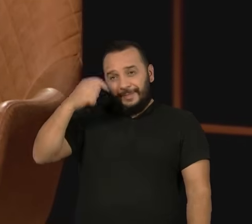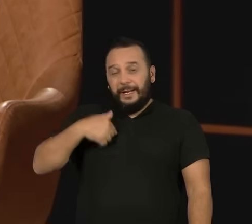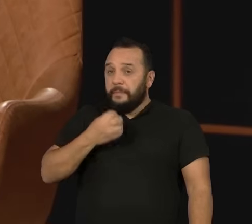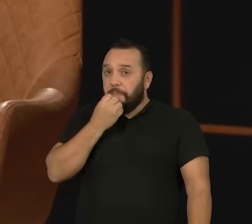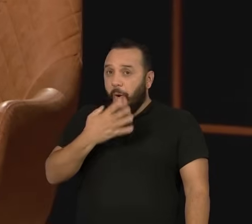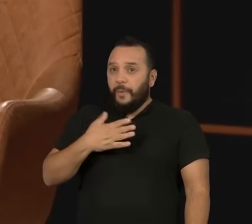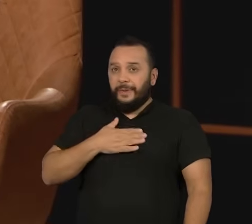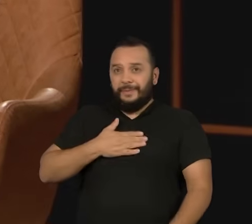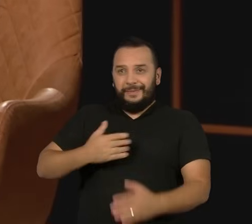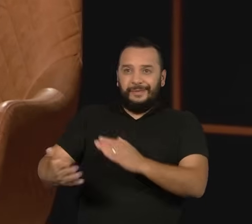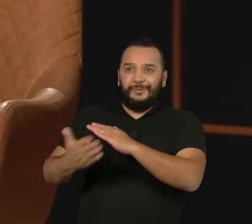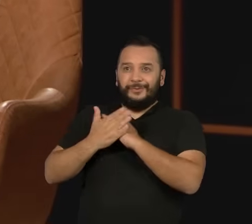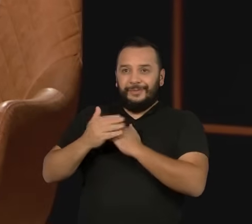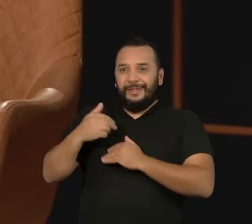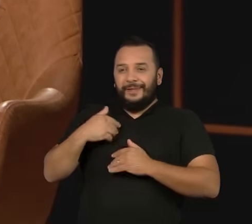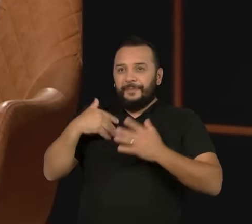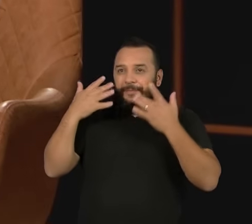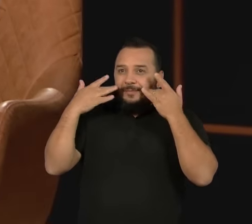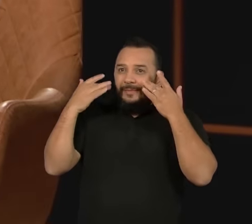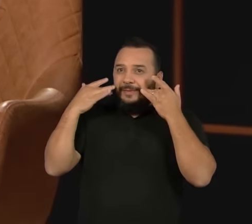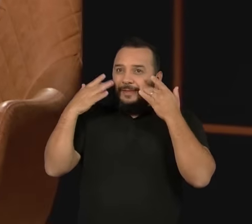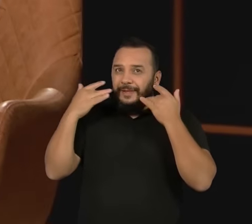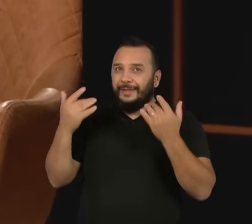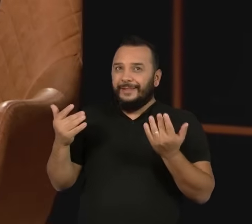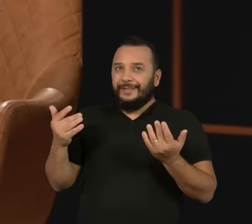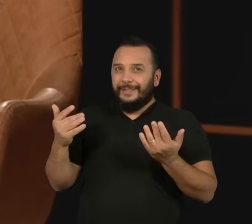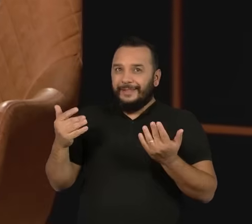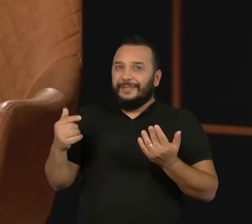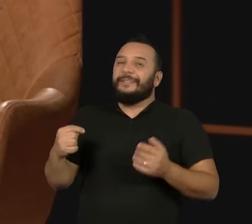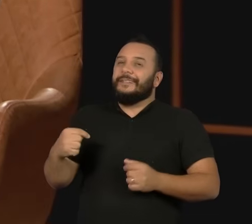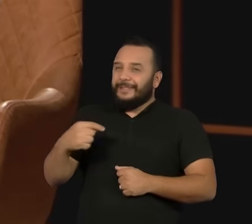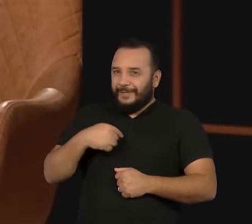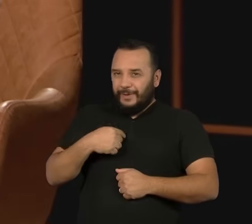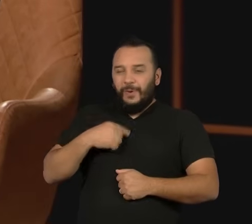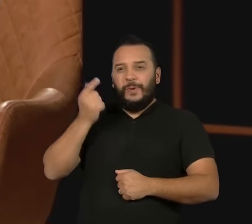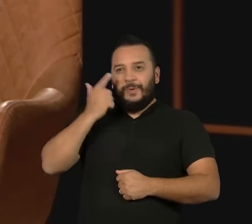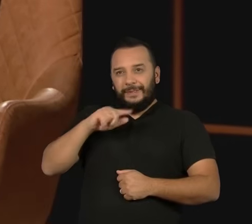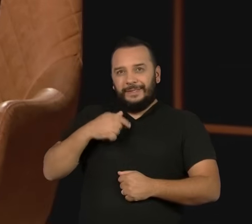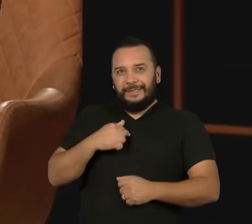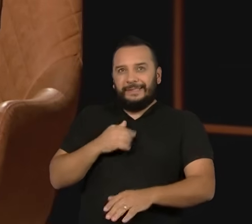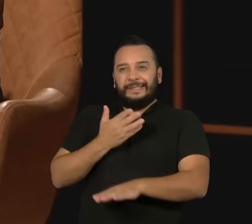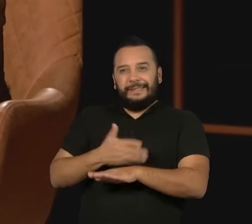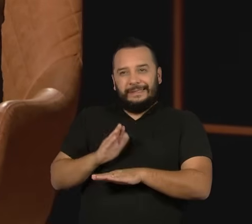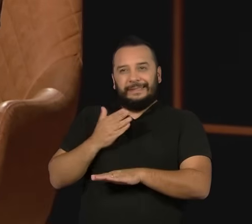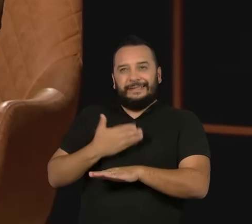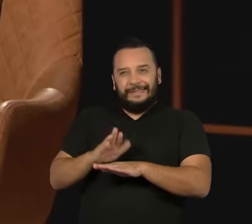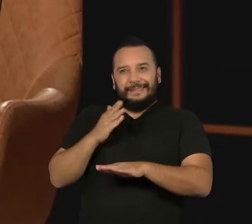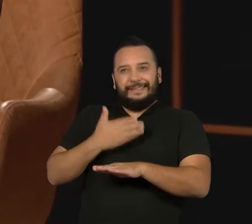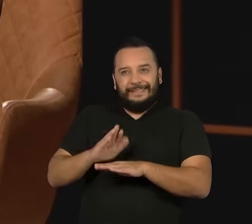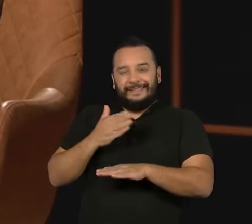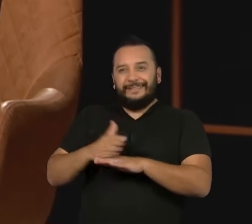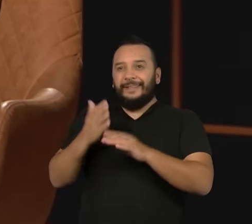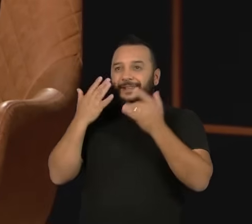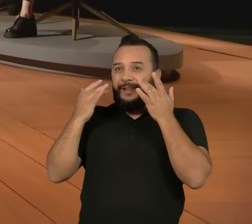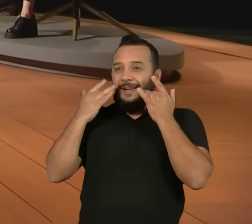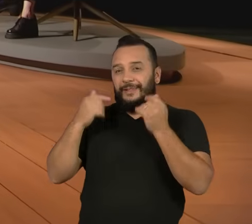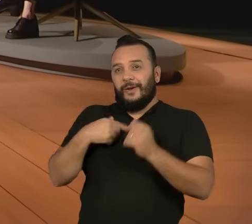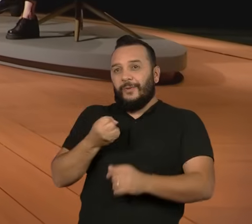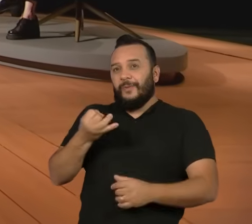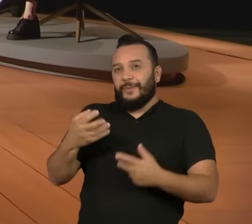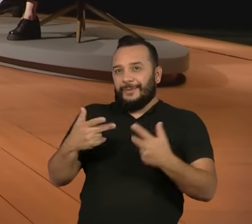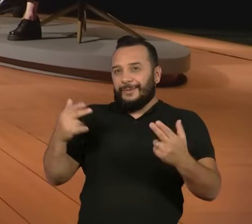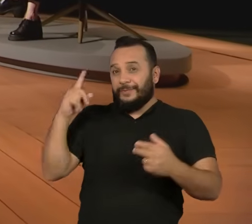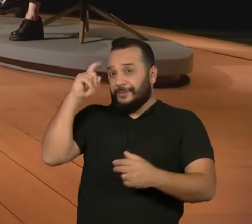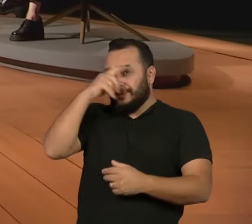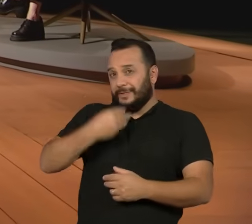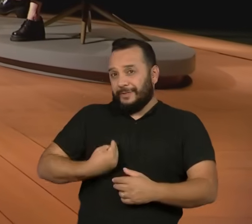teatro, que eu ia conseguir exercitar no teatro algumas coisas que eu estava tendo dificuldades na vida. E ela estava certíssima,